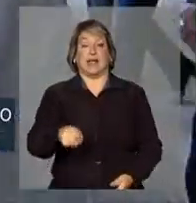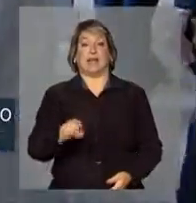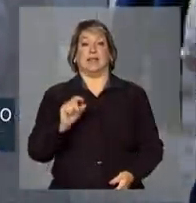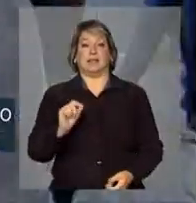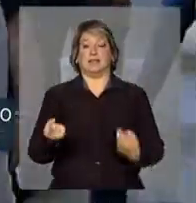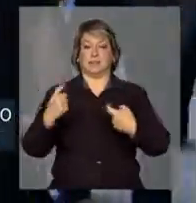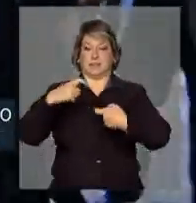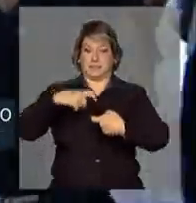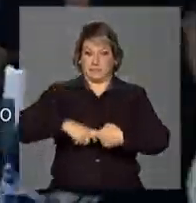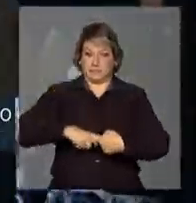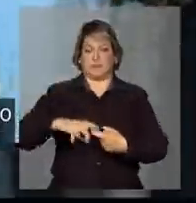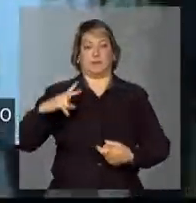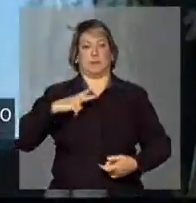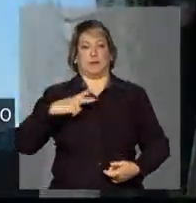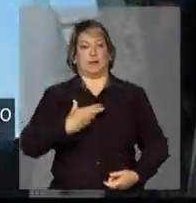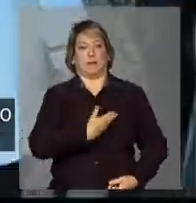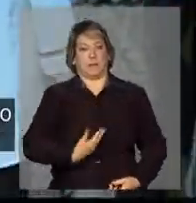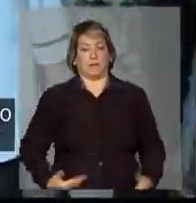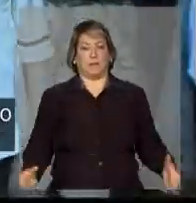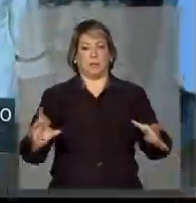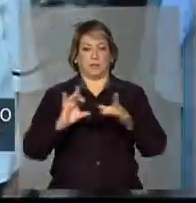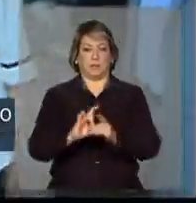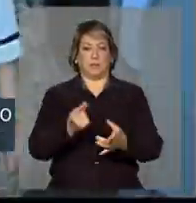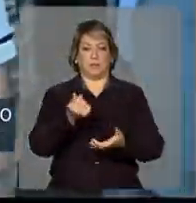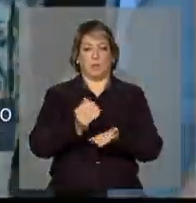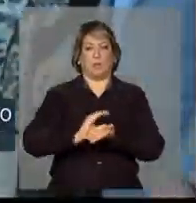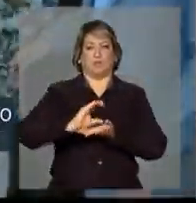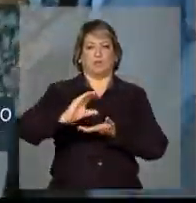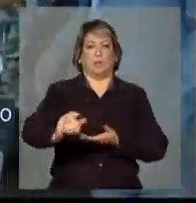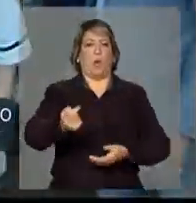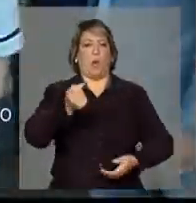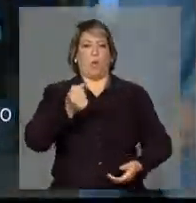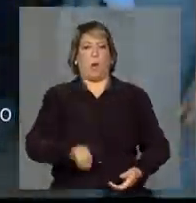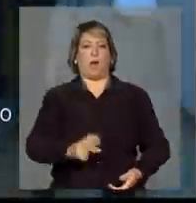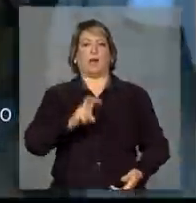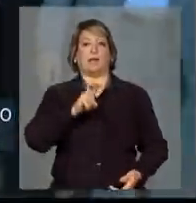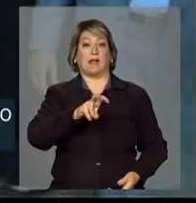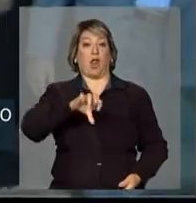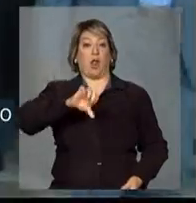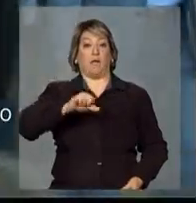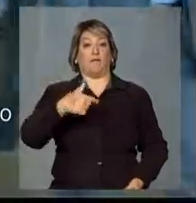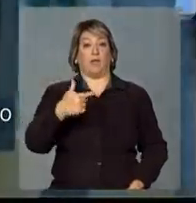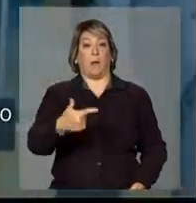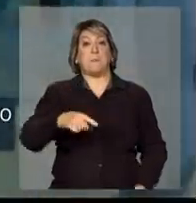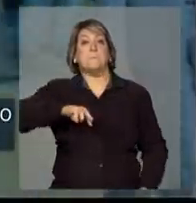parceria público-privada, houve um investimento de quase